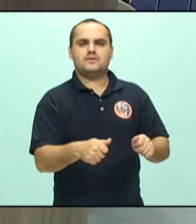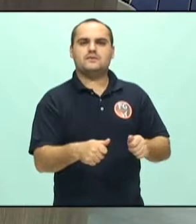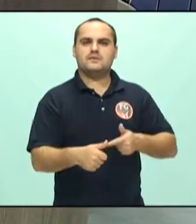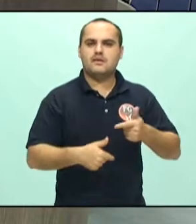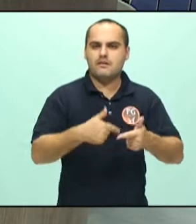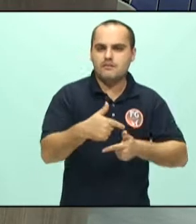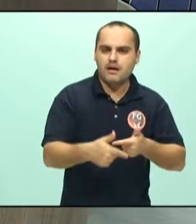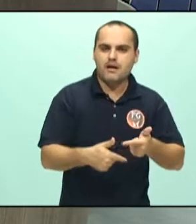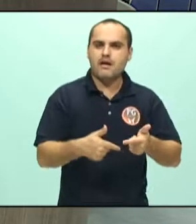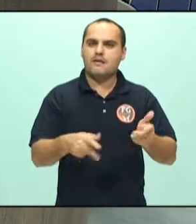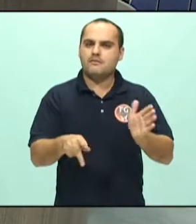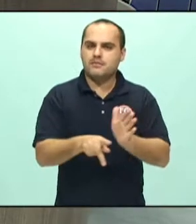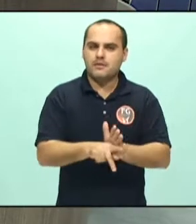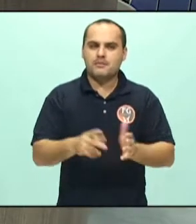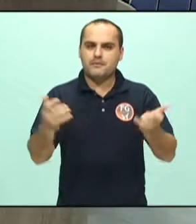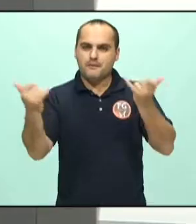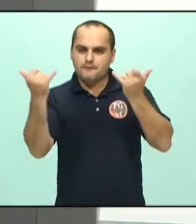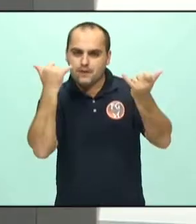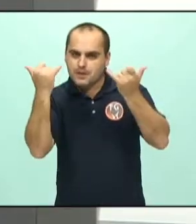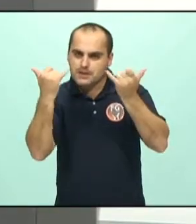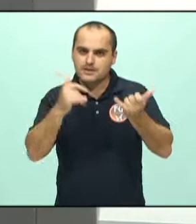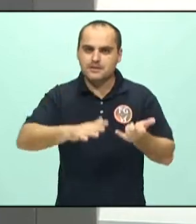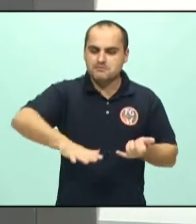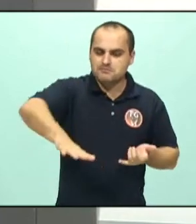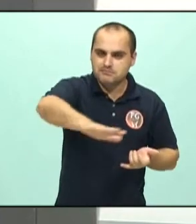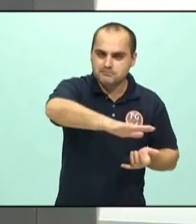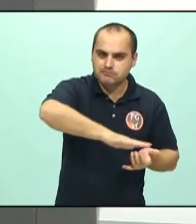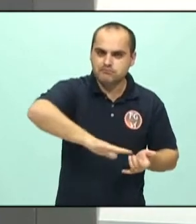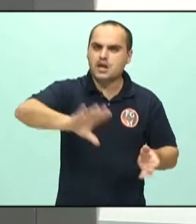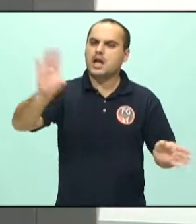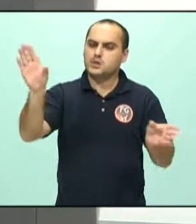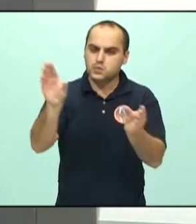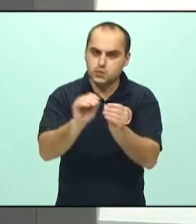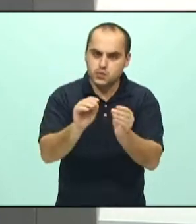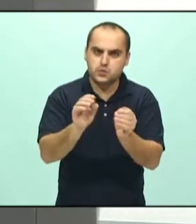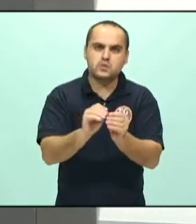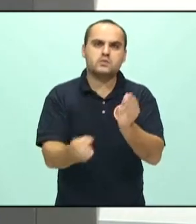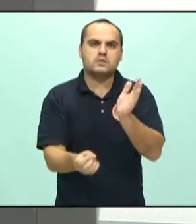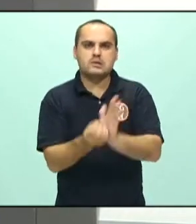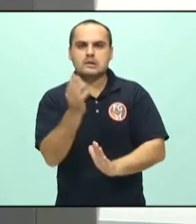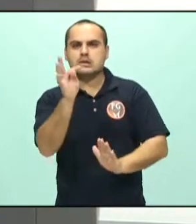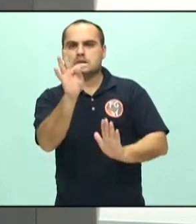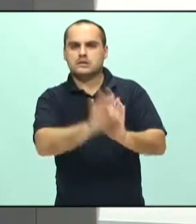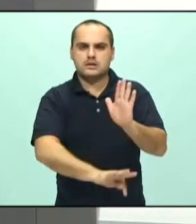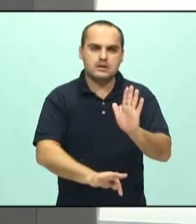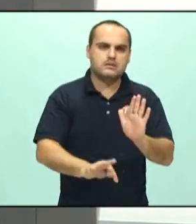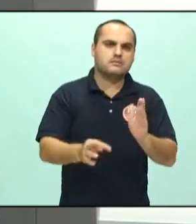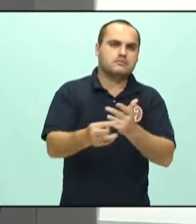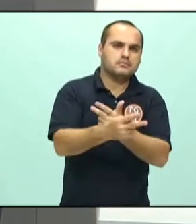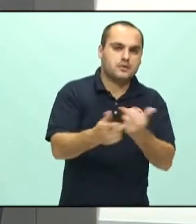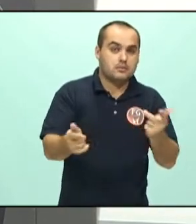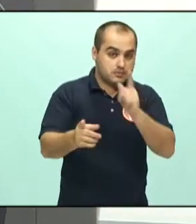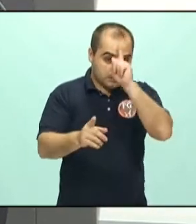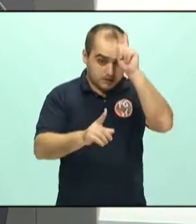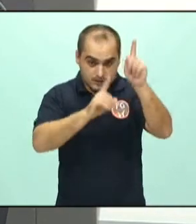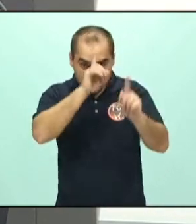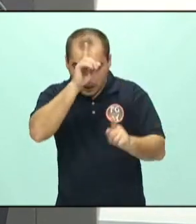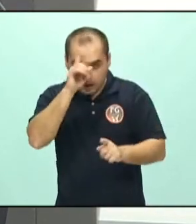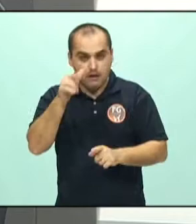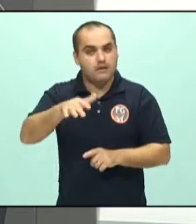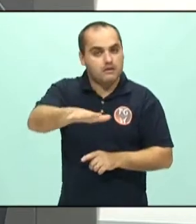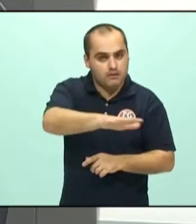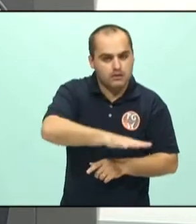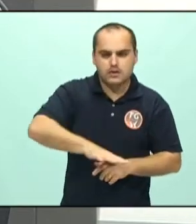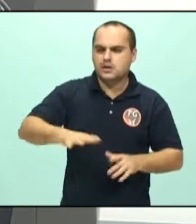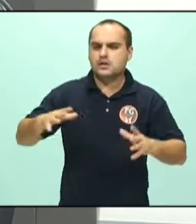a tomada de informações sobre esses autores, vão fazer os resumos, vão fazer o condensamento de ideias, vão trazer para a gente